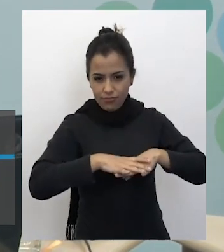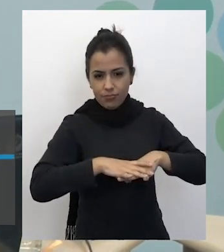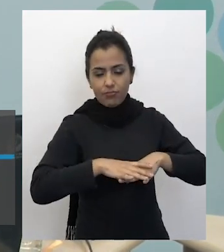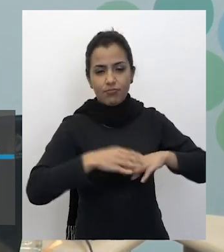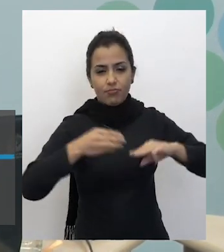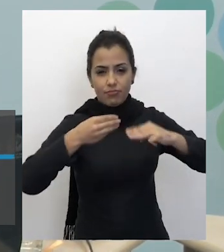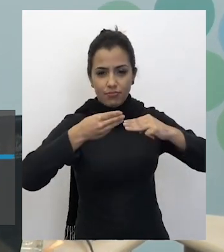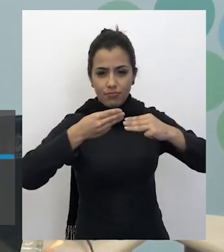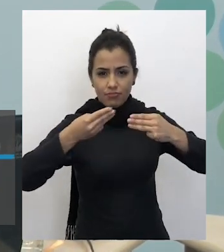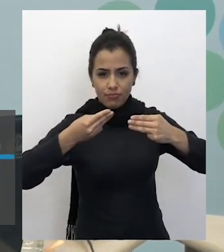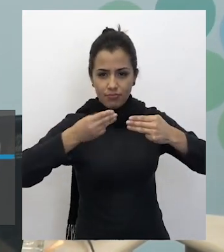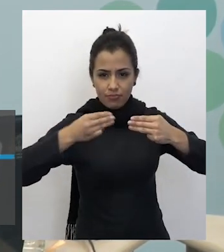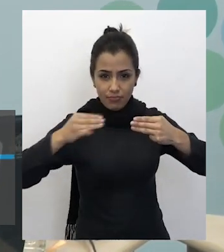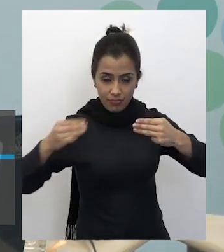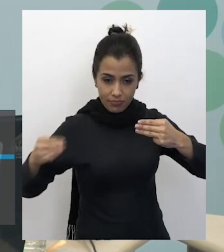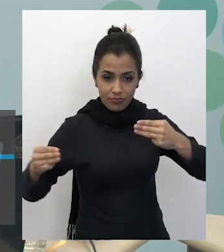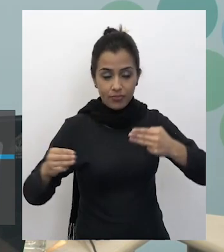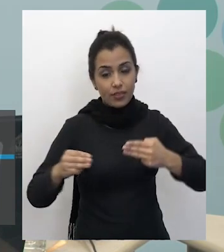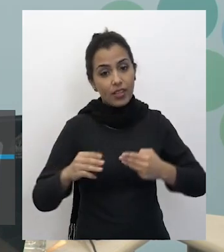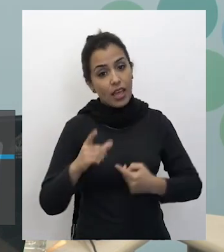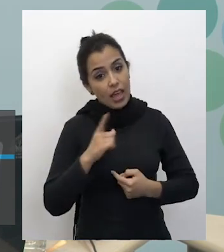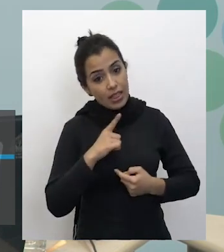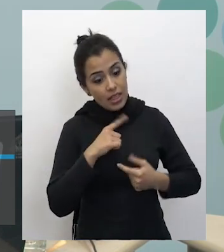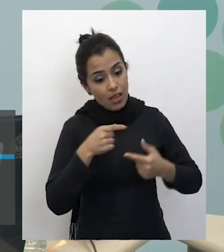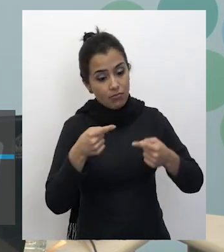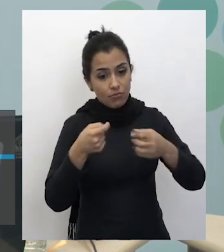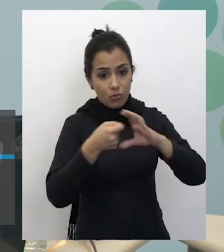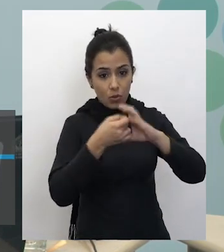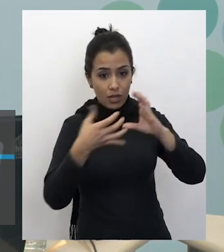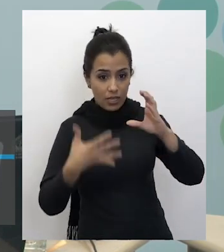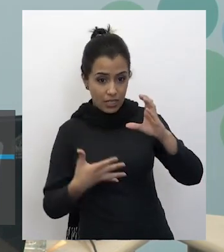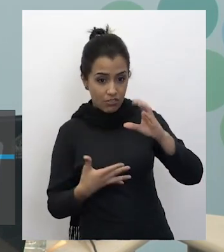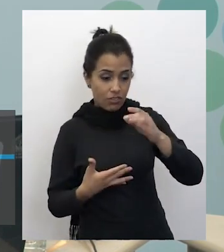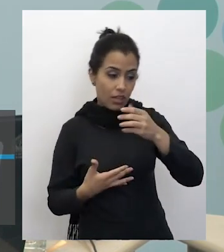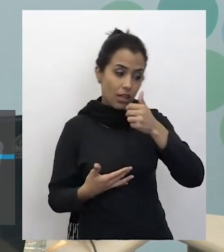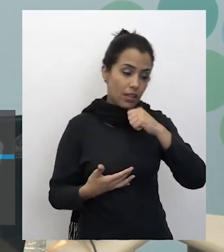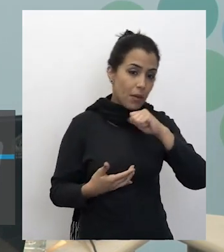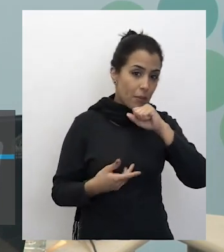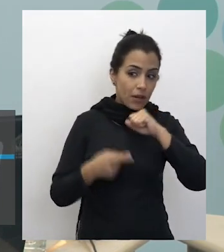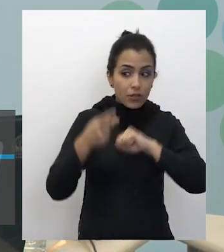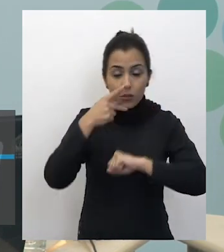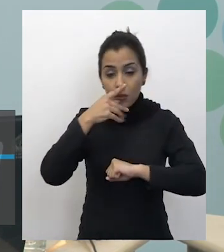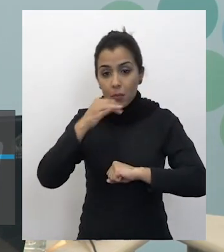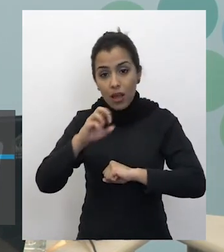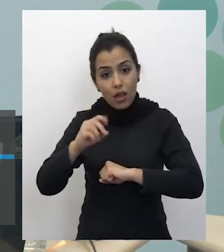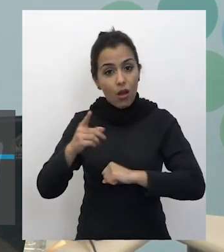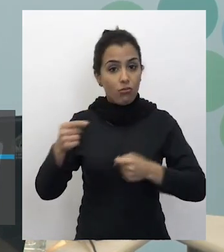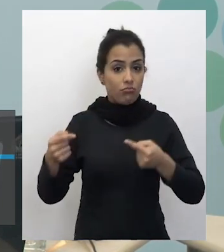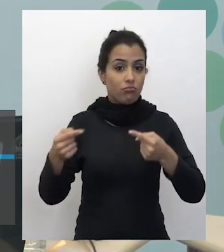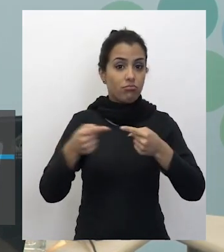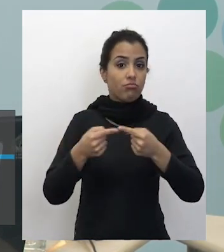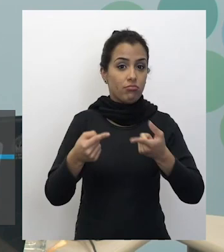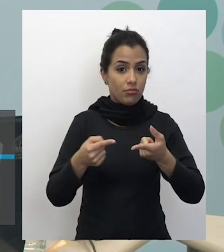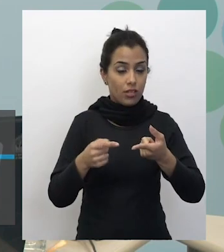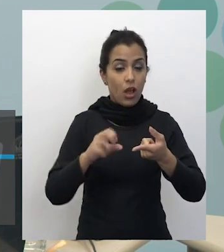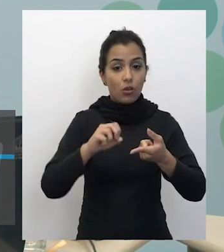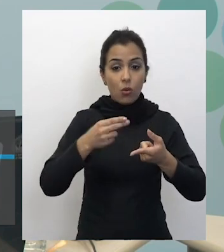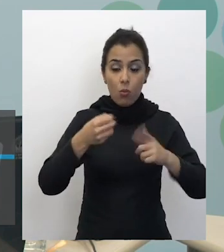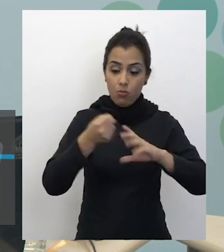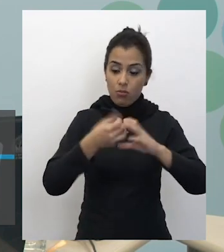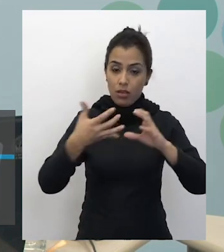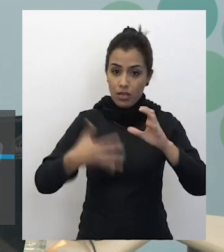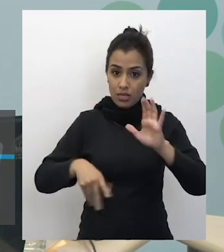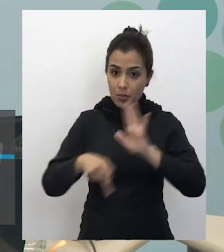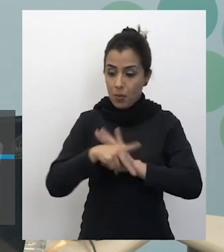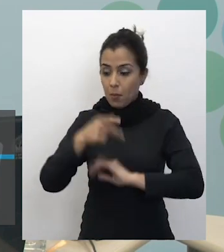Mendel, ou ele tem características do pai e da mãe ou dos dois, quando você coloca lá tem que haver assim, ou essa característica é